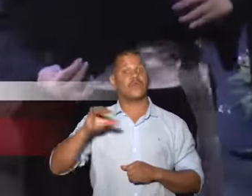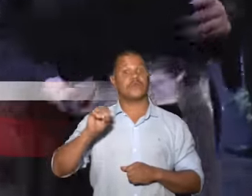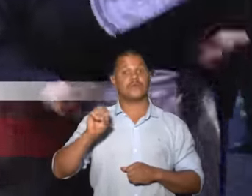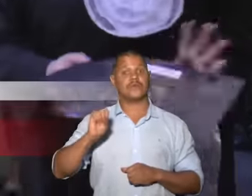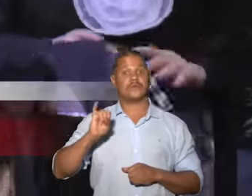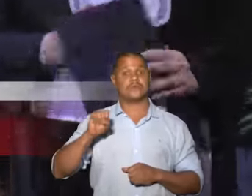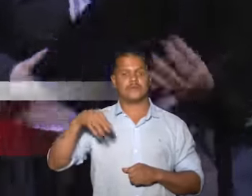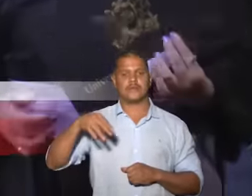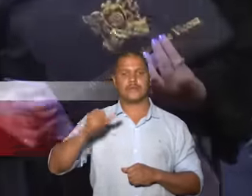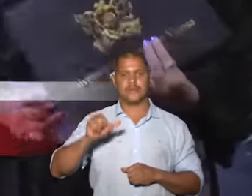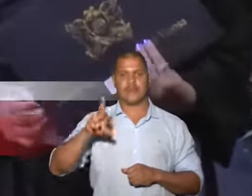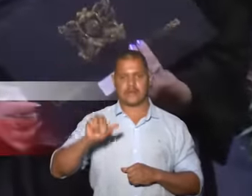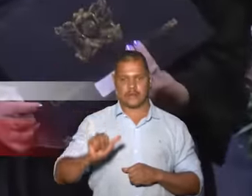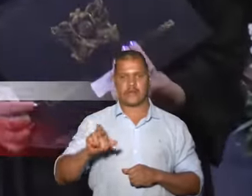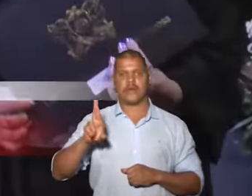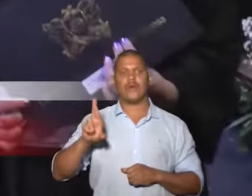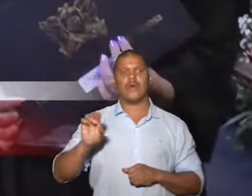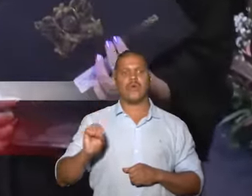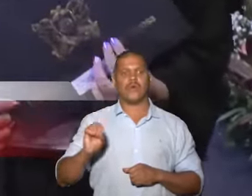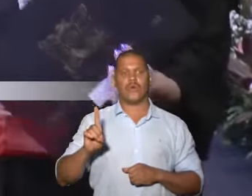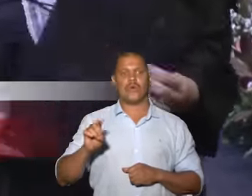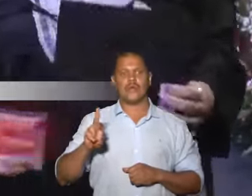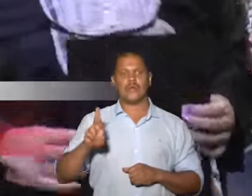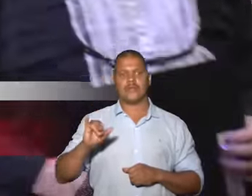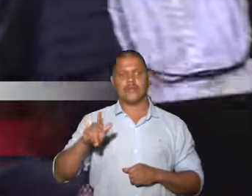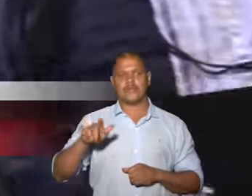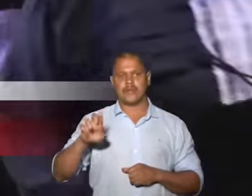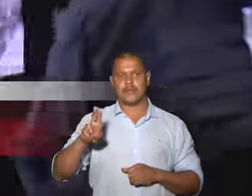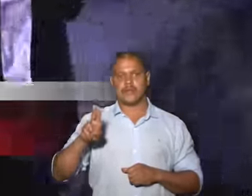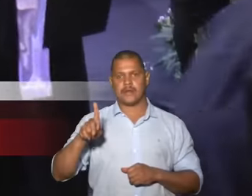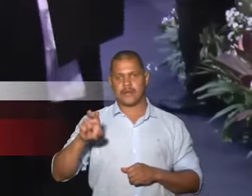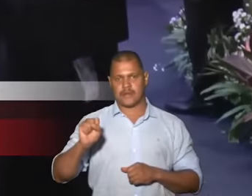Josemara Rodrigues dos Santos.